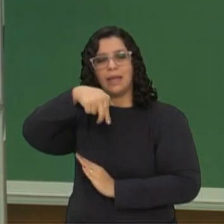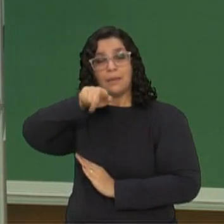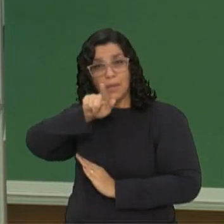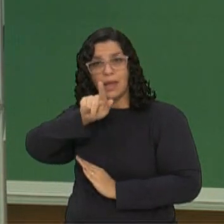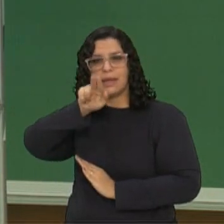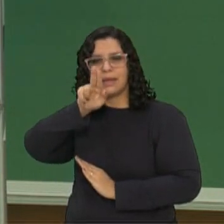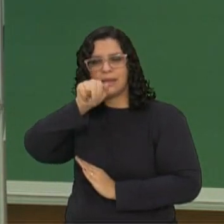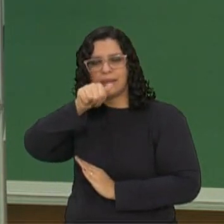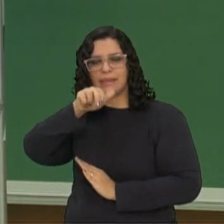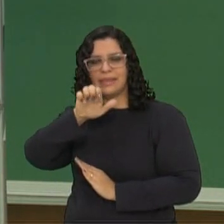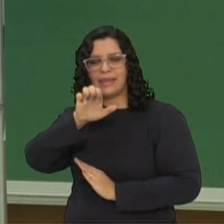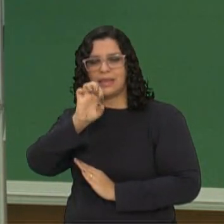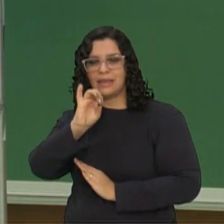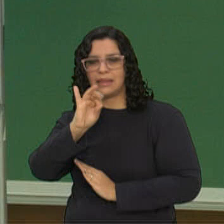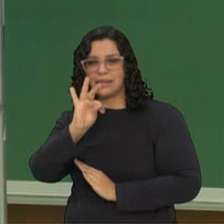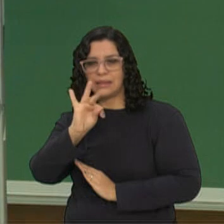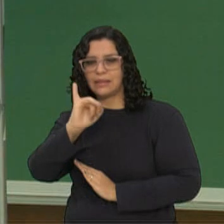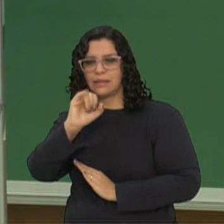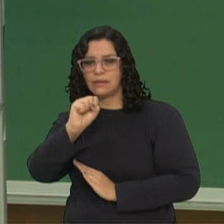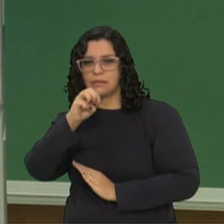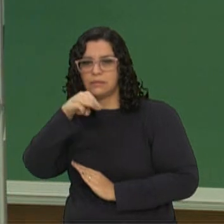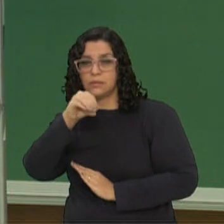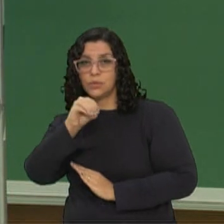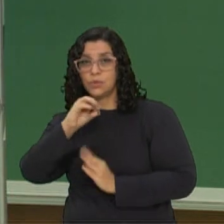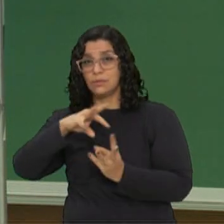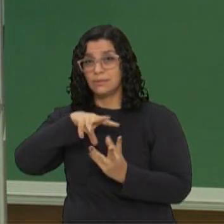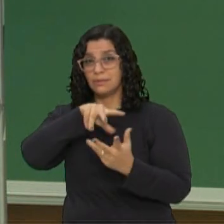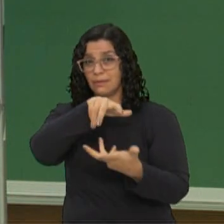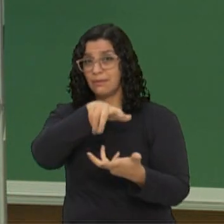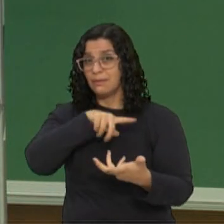Esse magnetismo acontece assim.